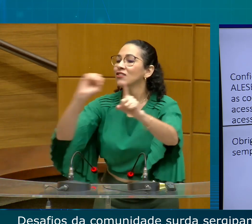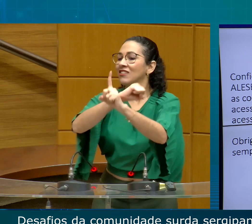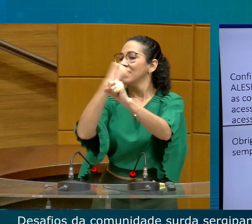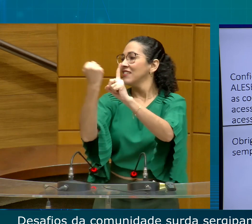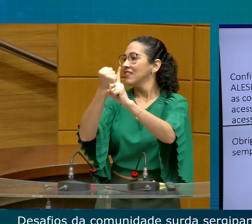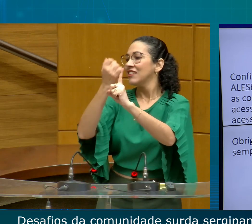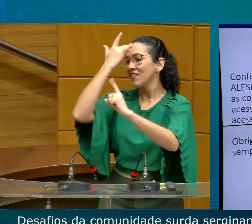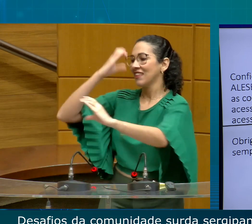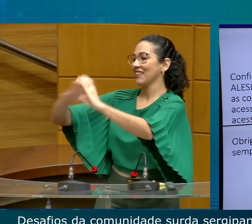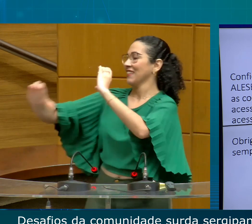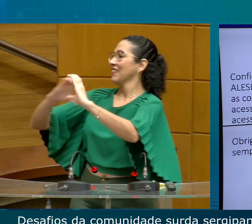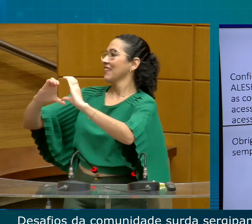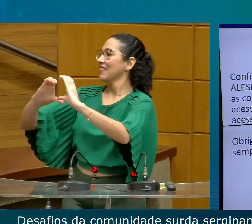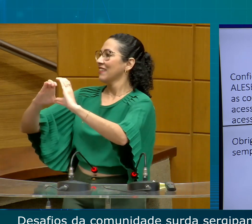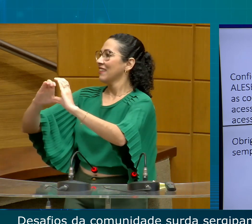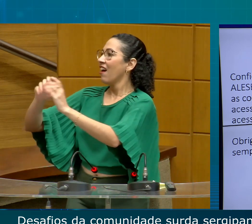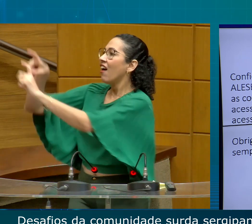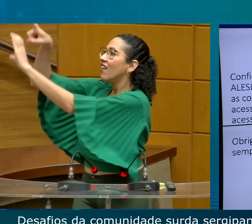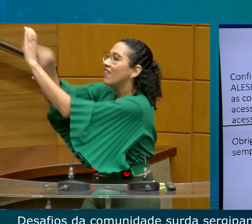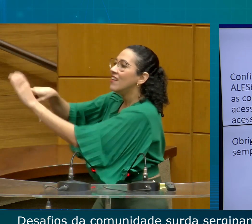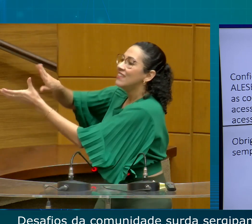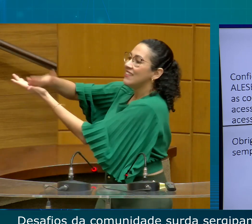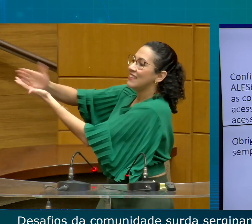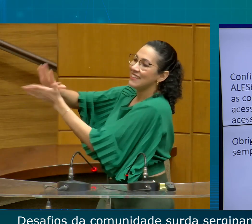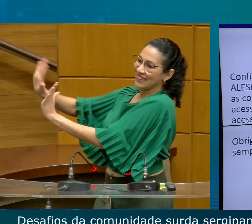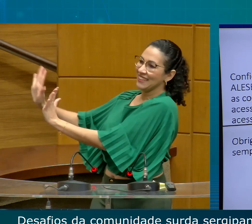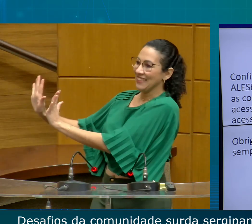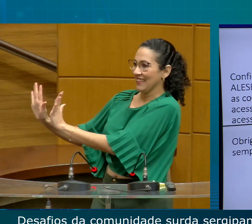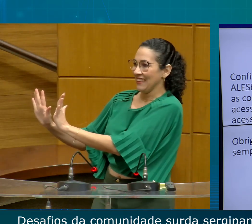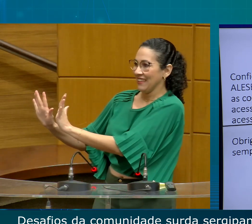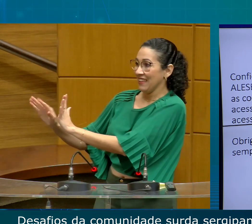a médicos, a alguns locais, né, na sociedade,